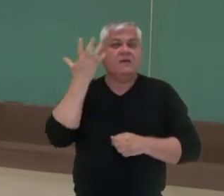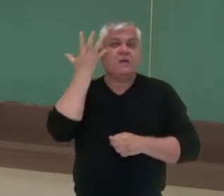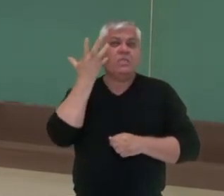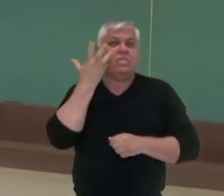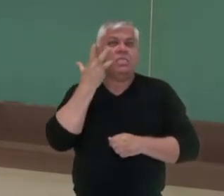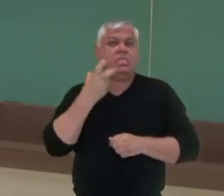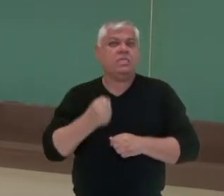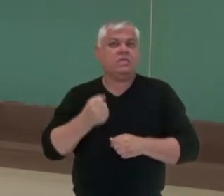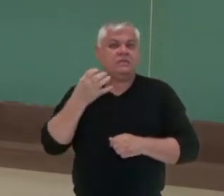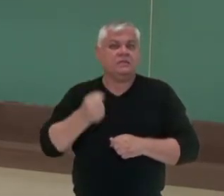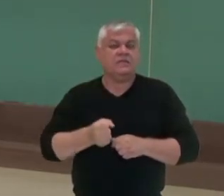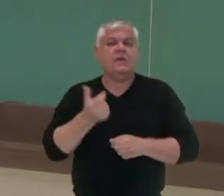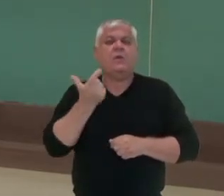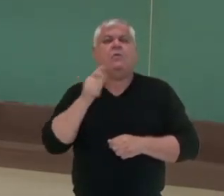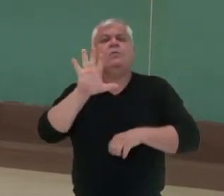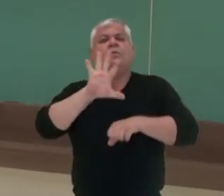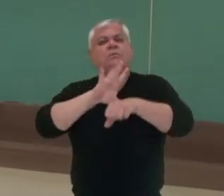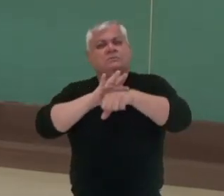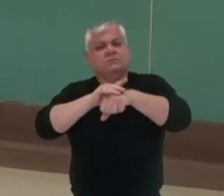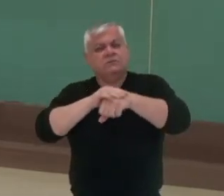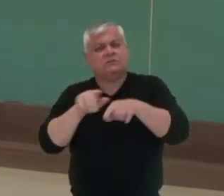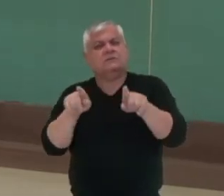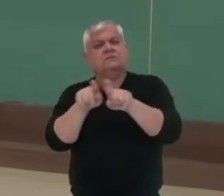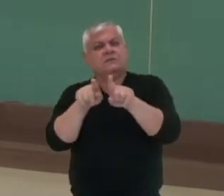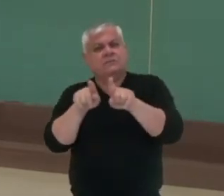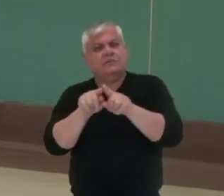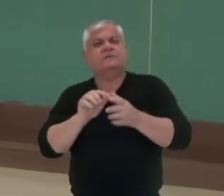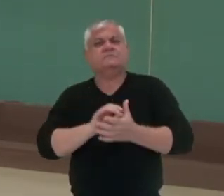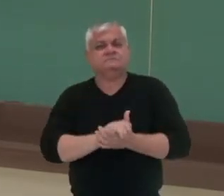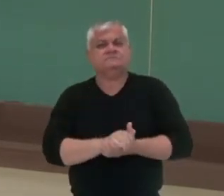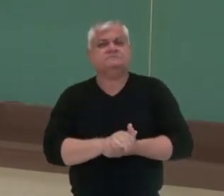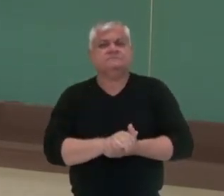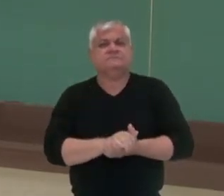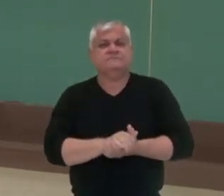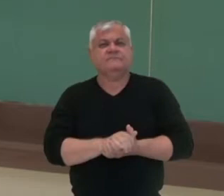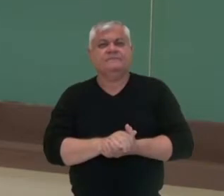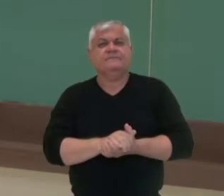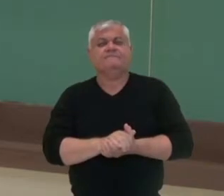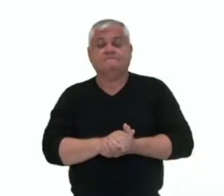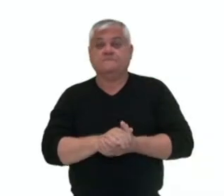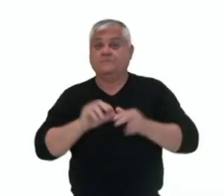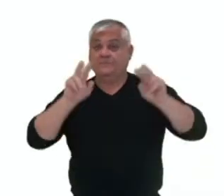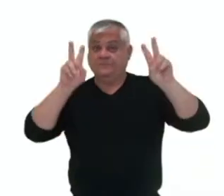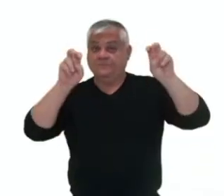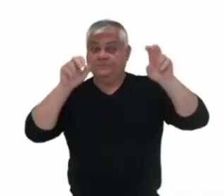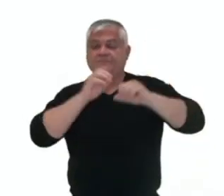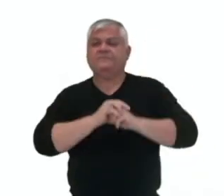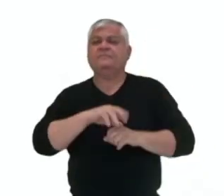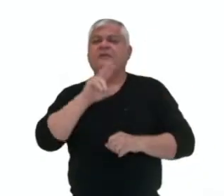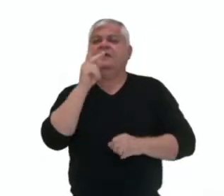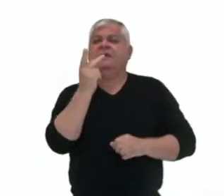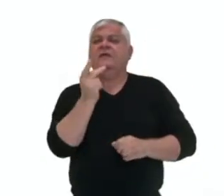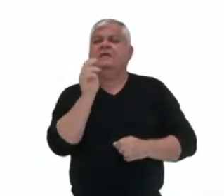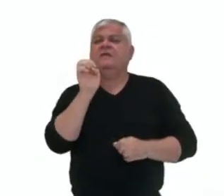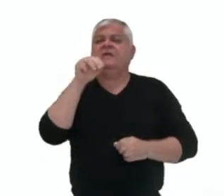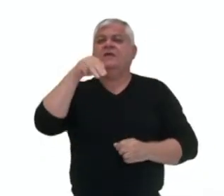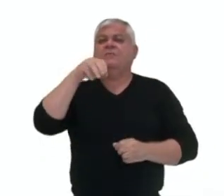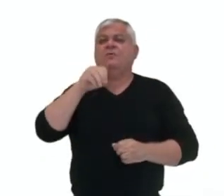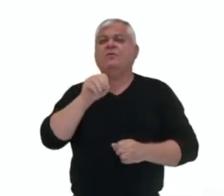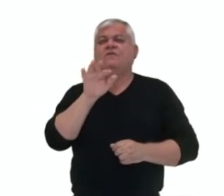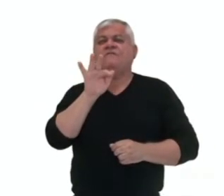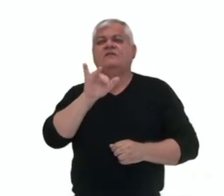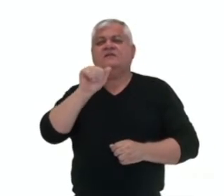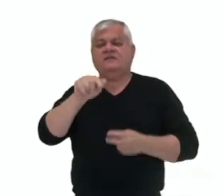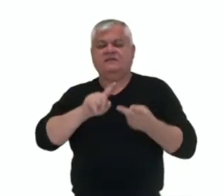doenças podem levar ao surgimento da anemia. Também nós vamos falar sobre hemofilia e sobre leucemia.